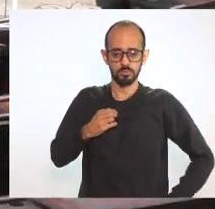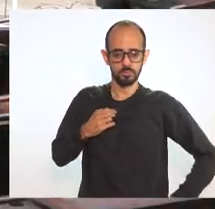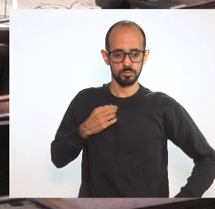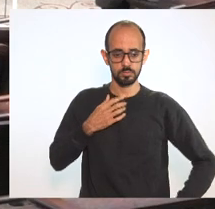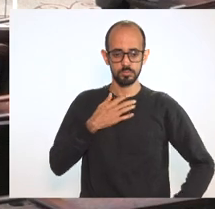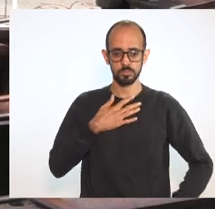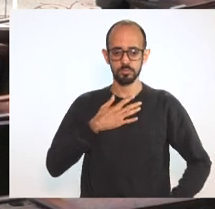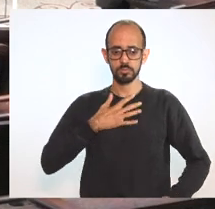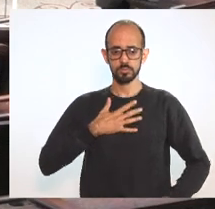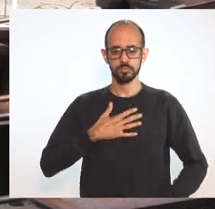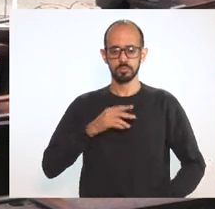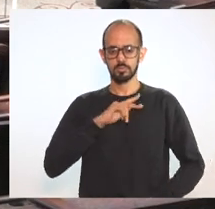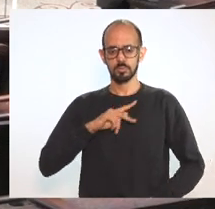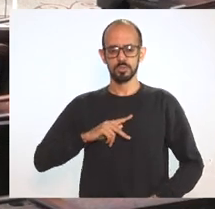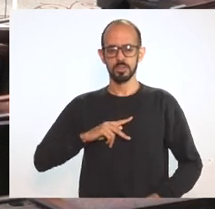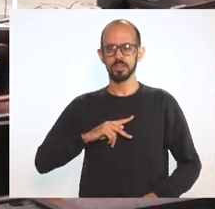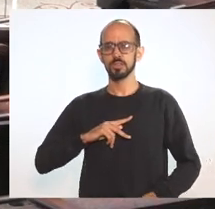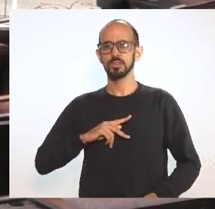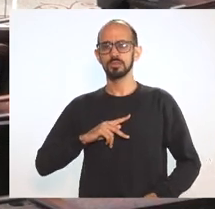presidência,